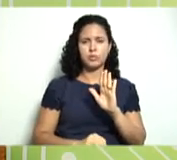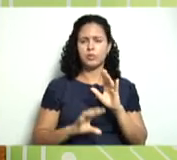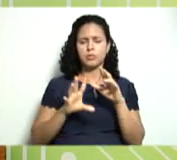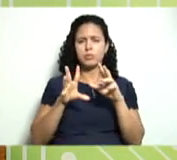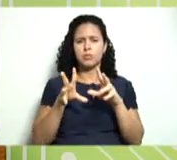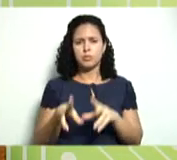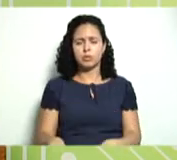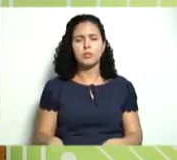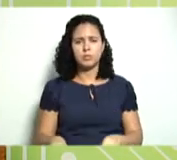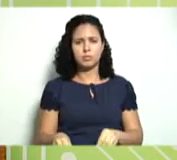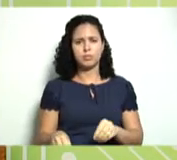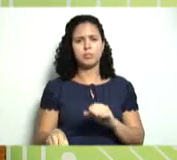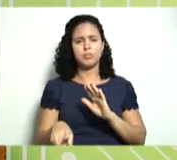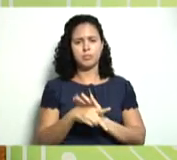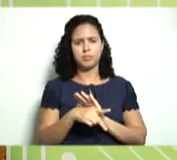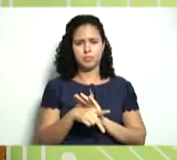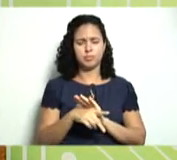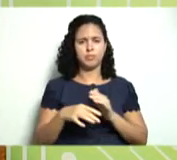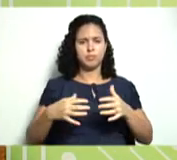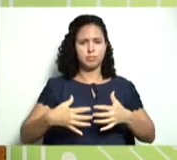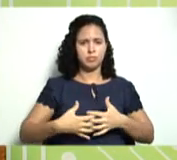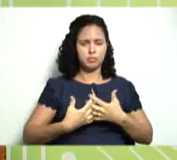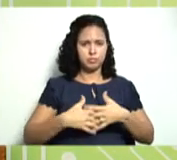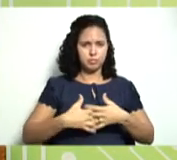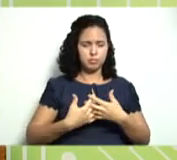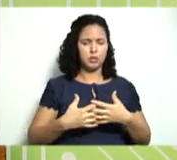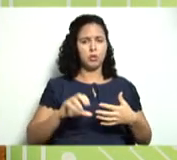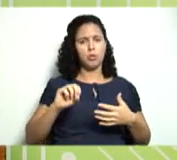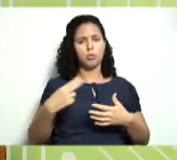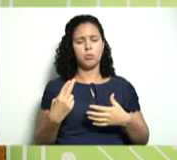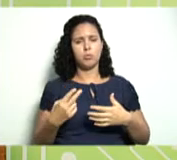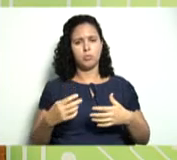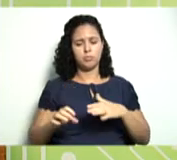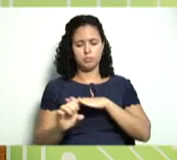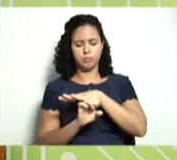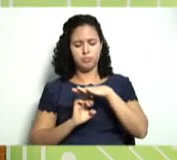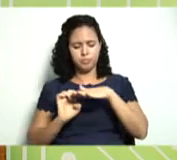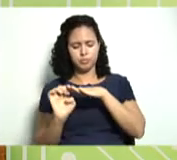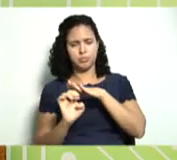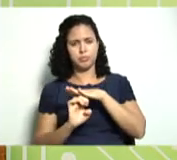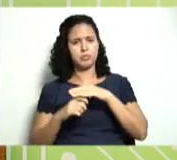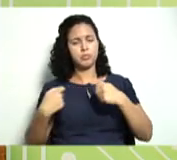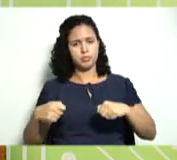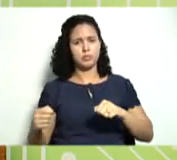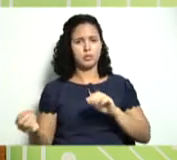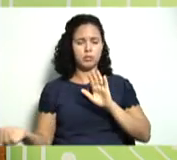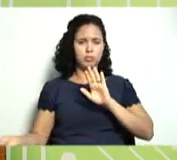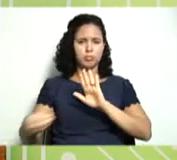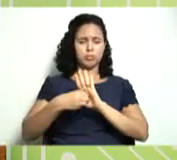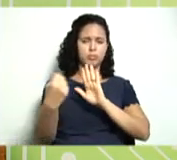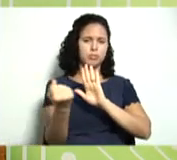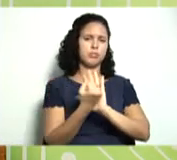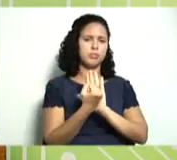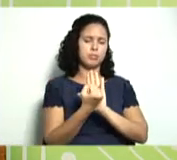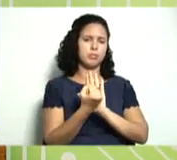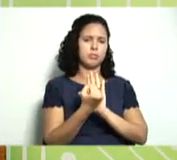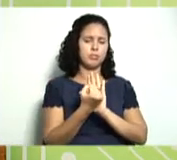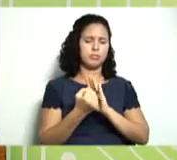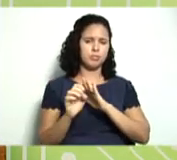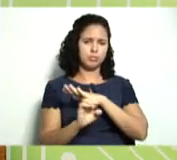relacionado a instituição foi relacionado à empresa você vai precisar ilustrar com a logo né daí é bem comum então